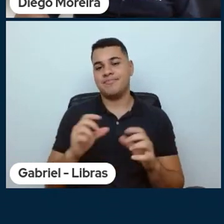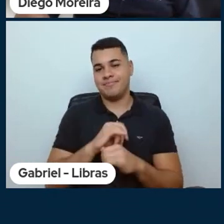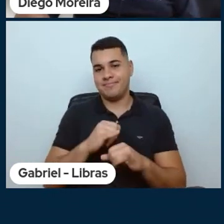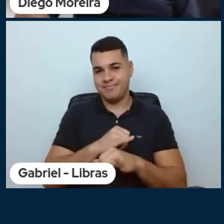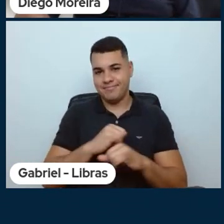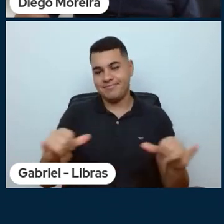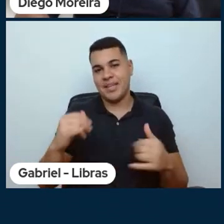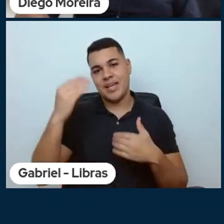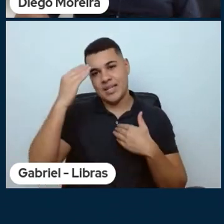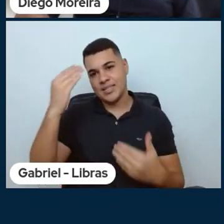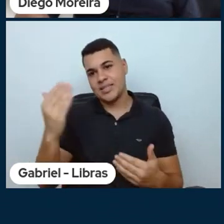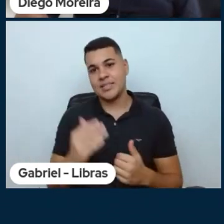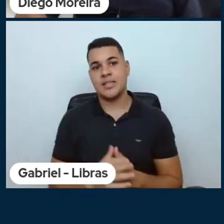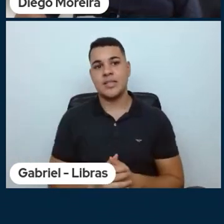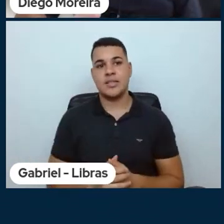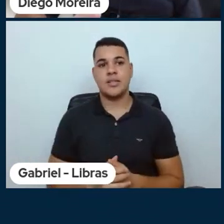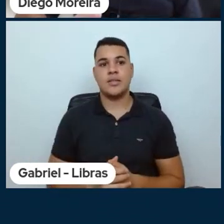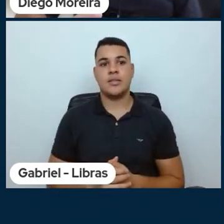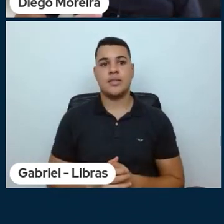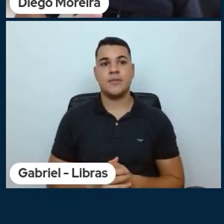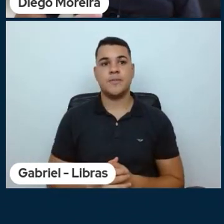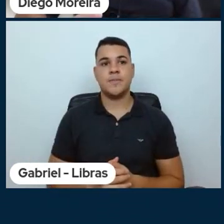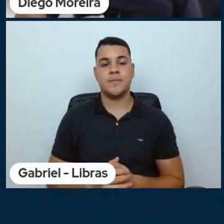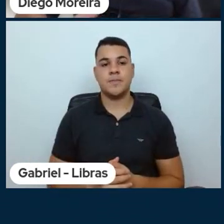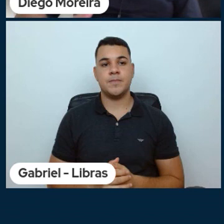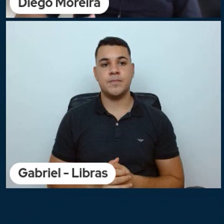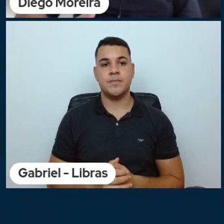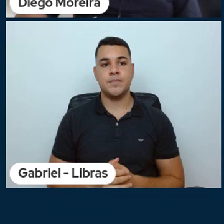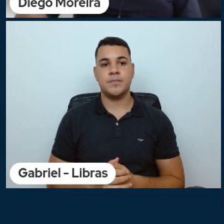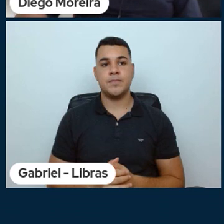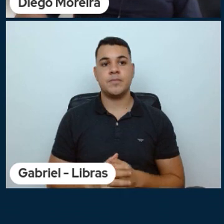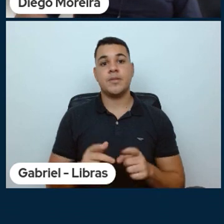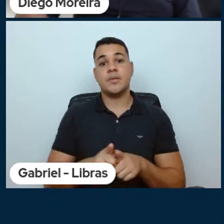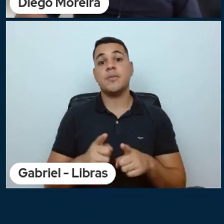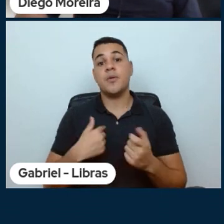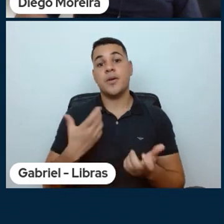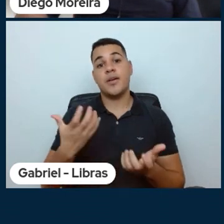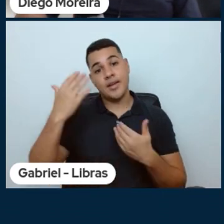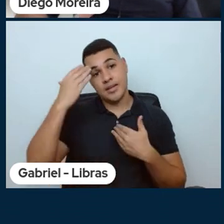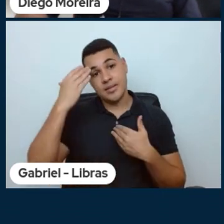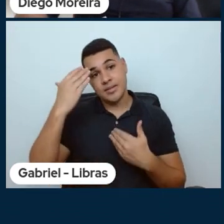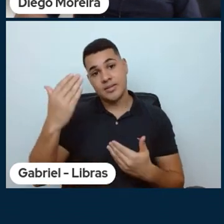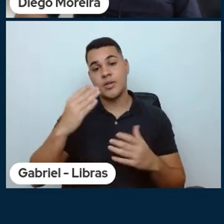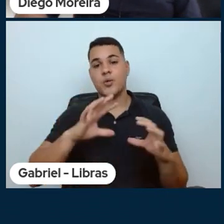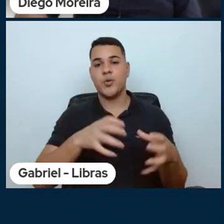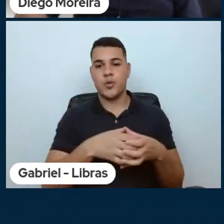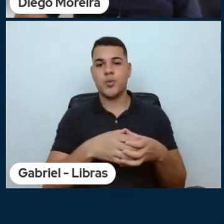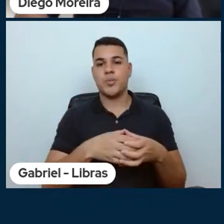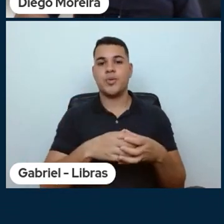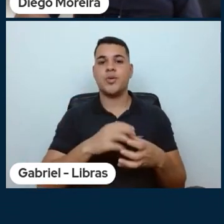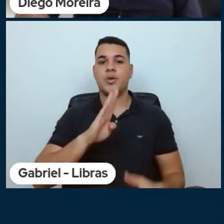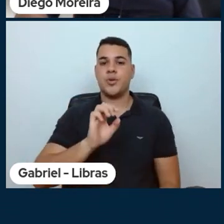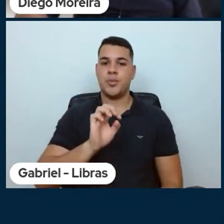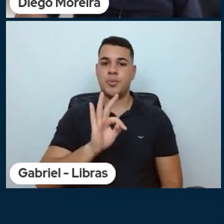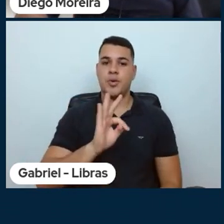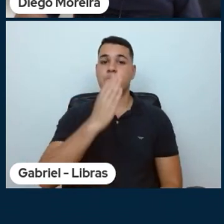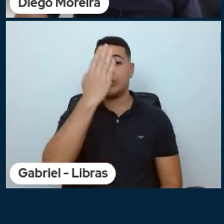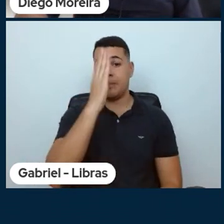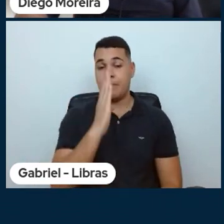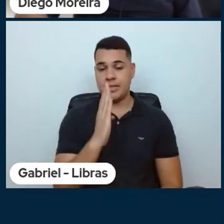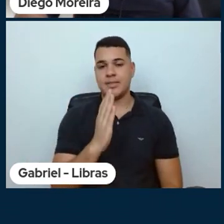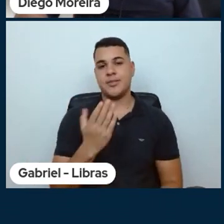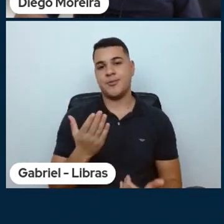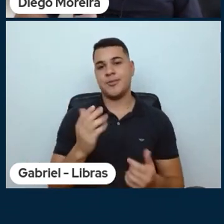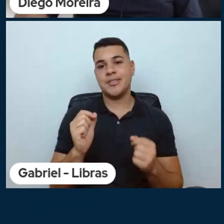obrigado, primeiramente, né, e eu quero agradecer novamente, né, o time da Bots Brasil por esse evento